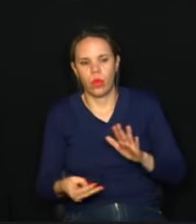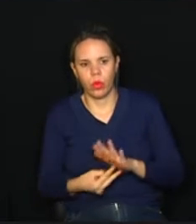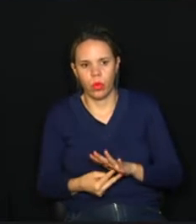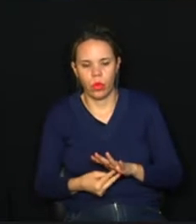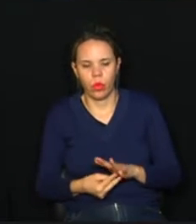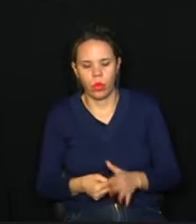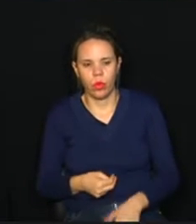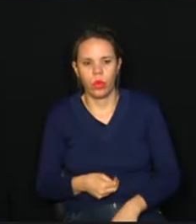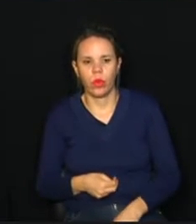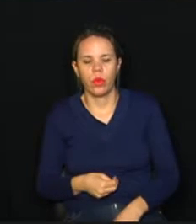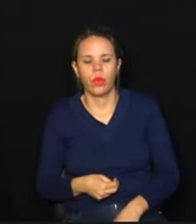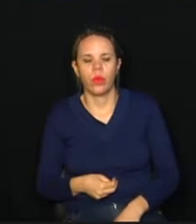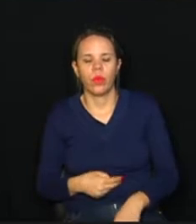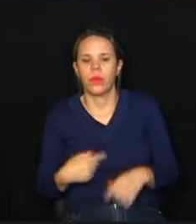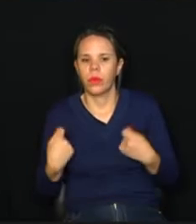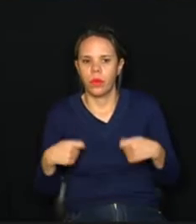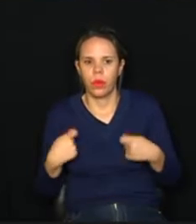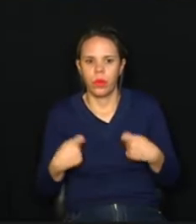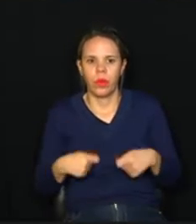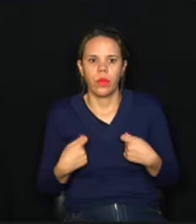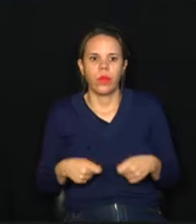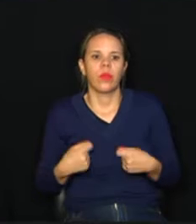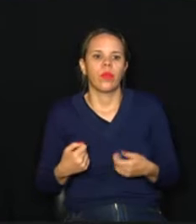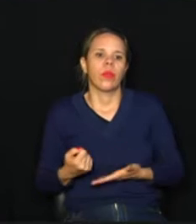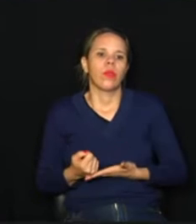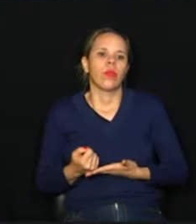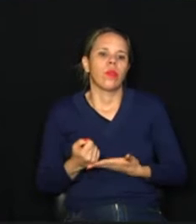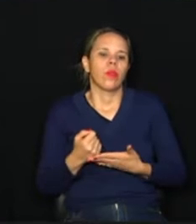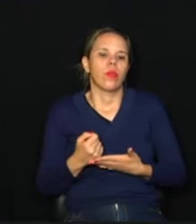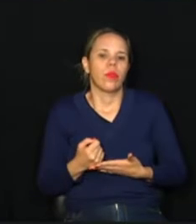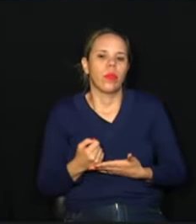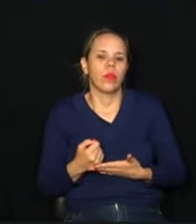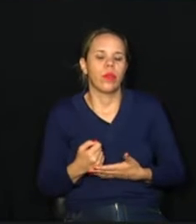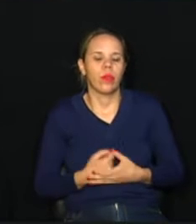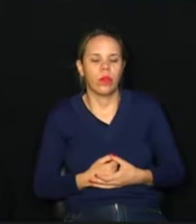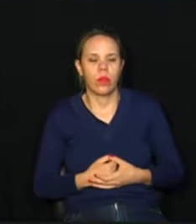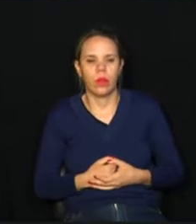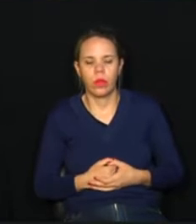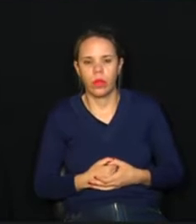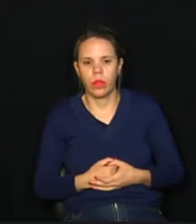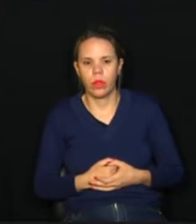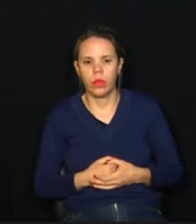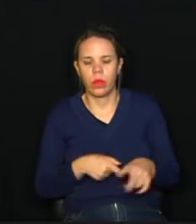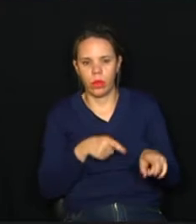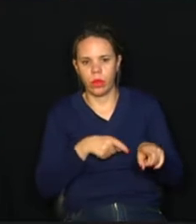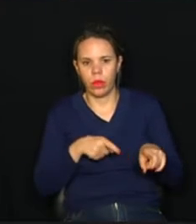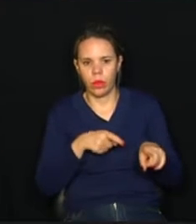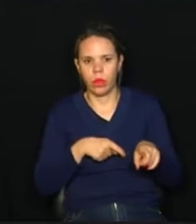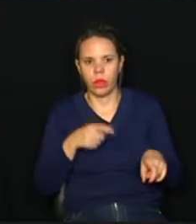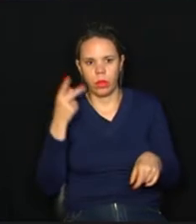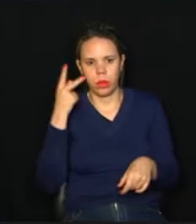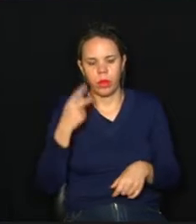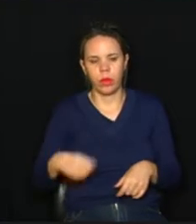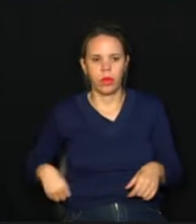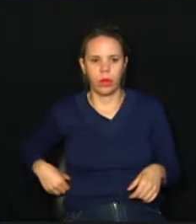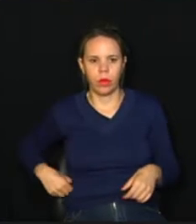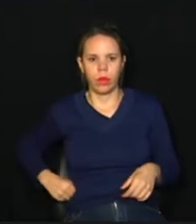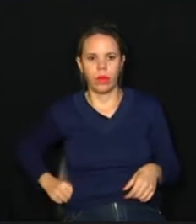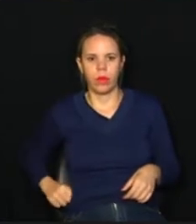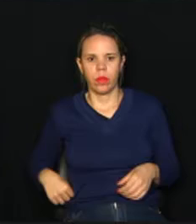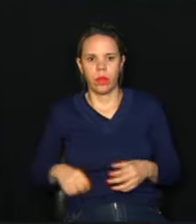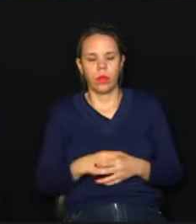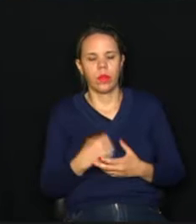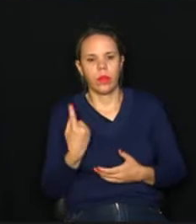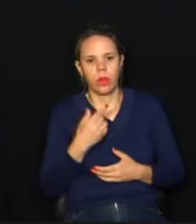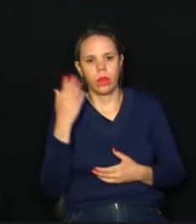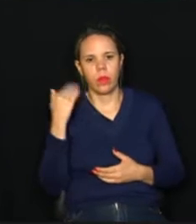e ele precisa representar na agricultura de São Paulo. Nós sabemos